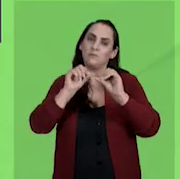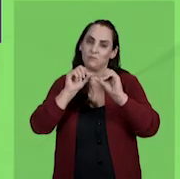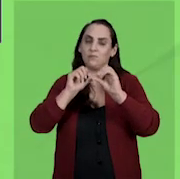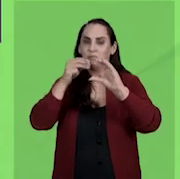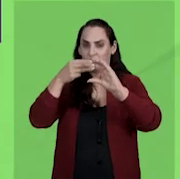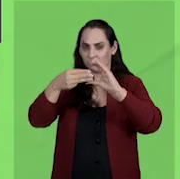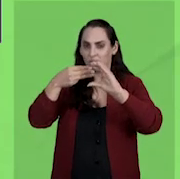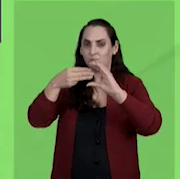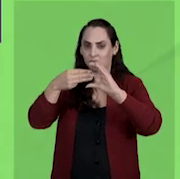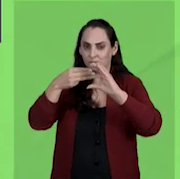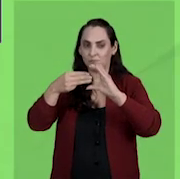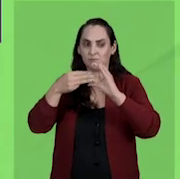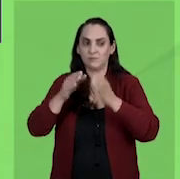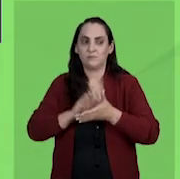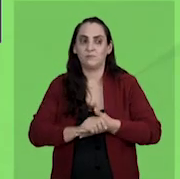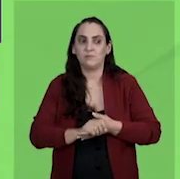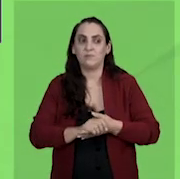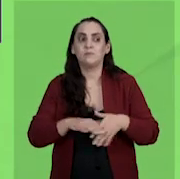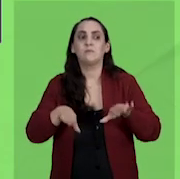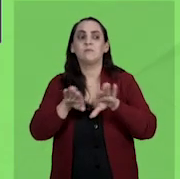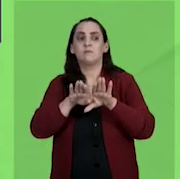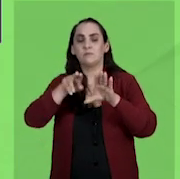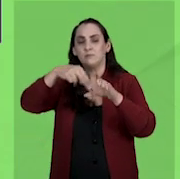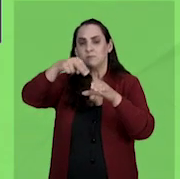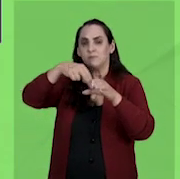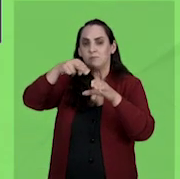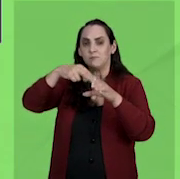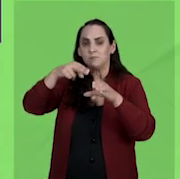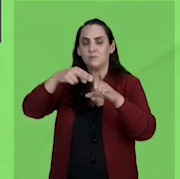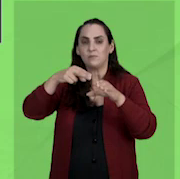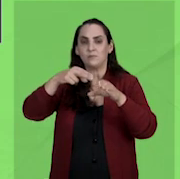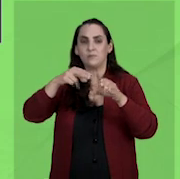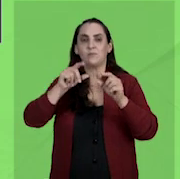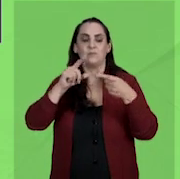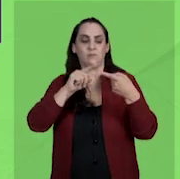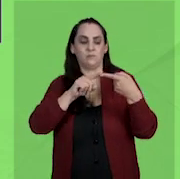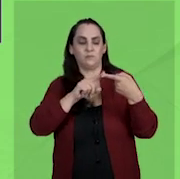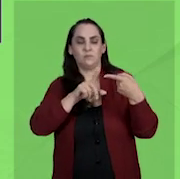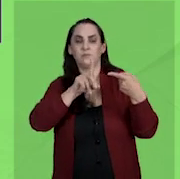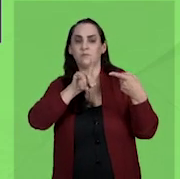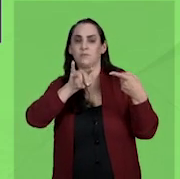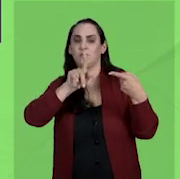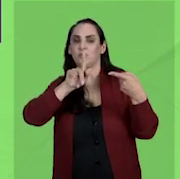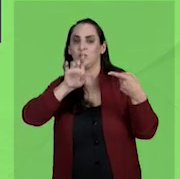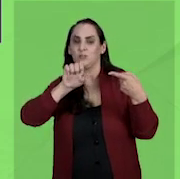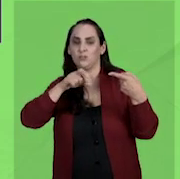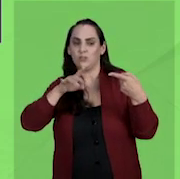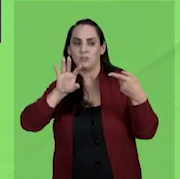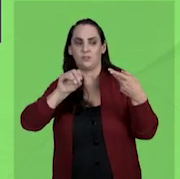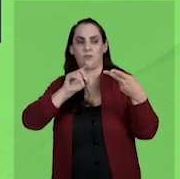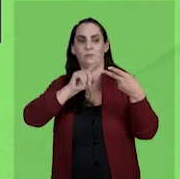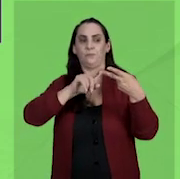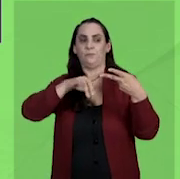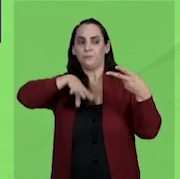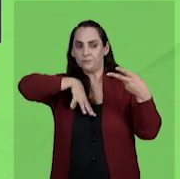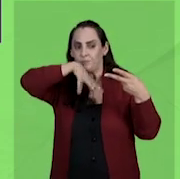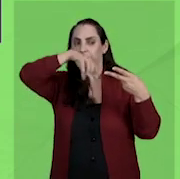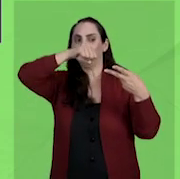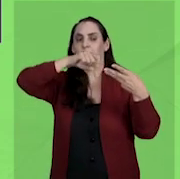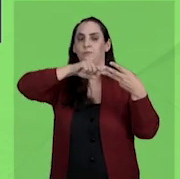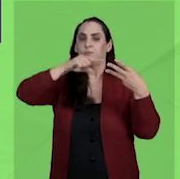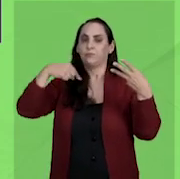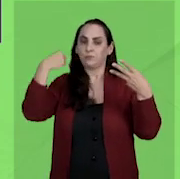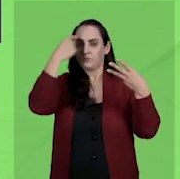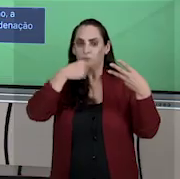a nutrição vai abranger a digestão, a respiração, a circulação, a excreção e a